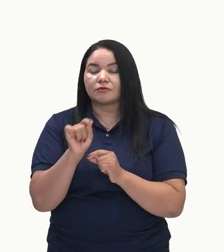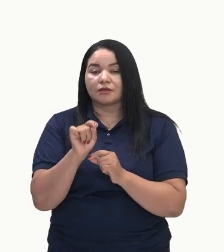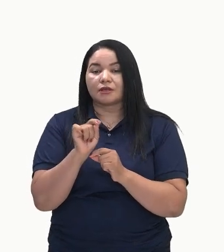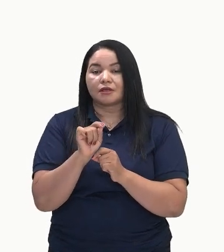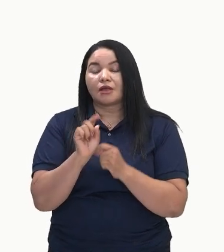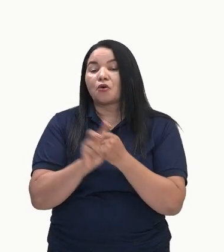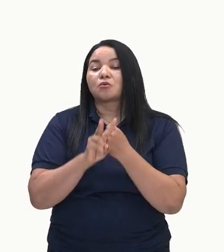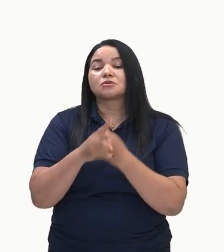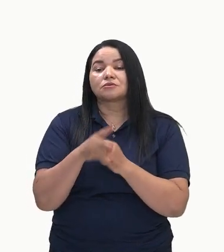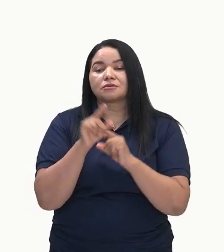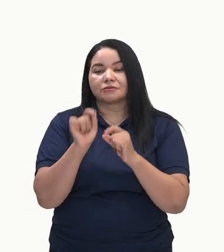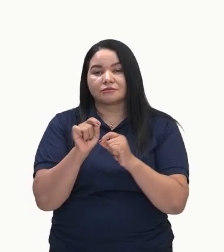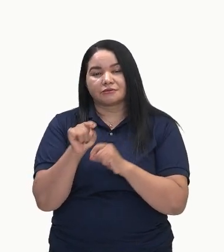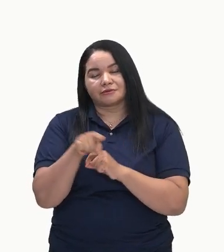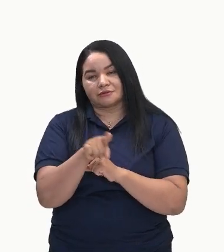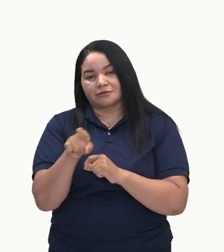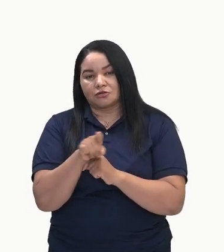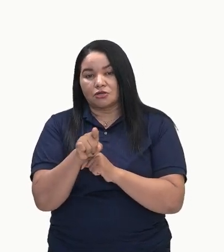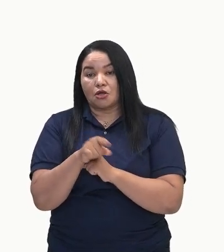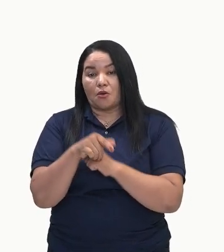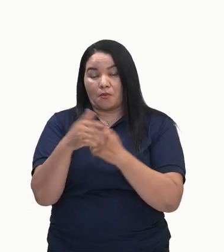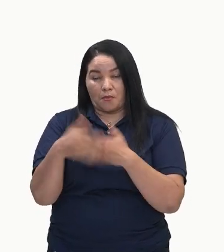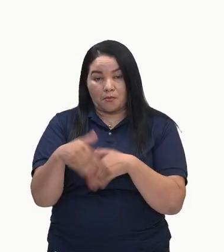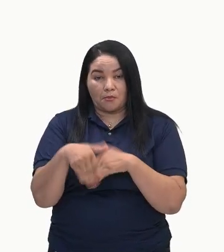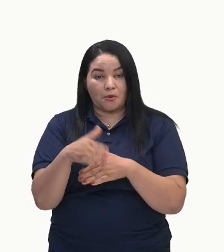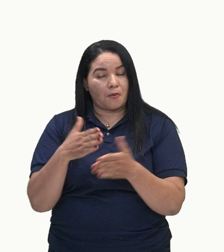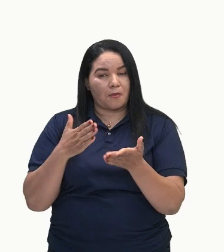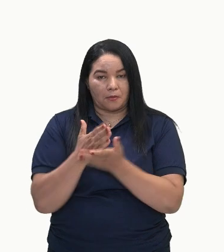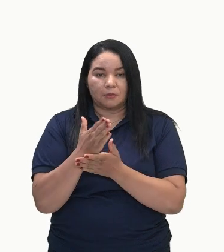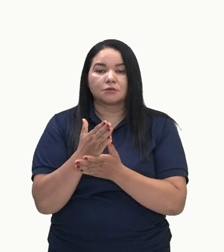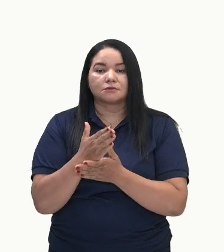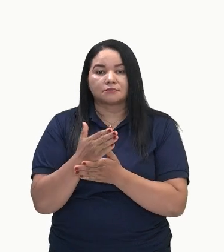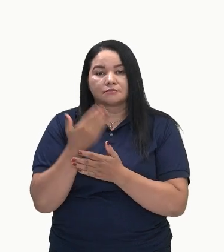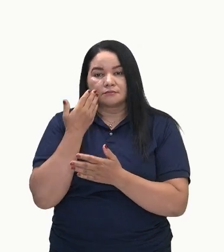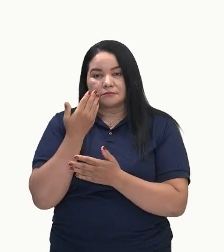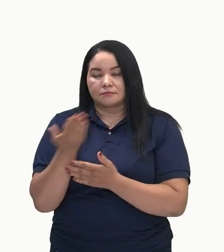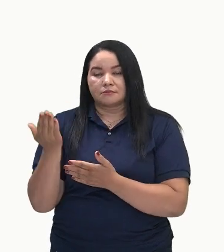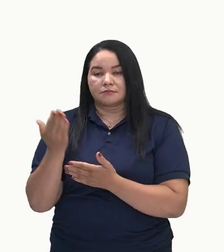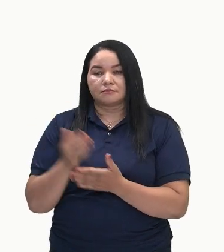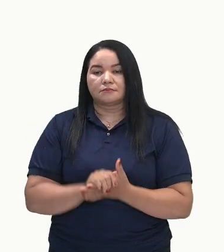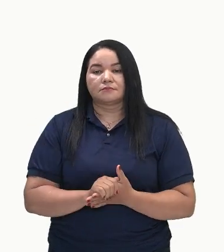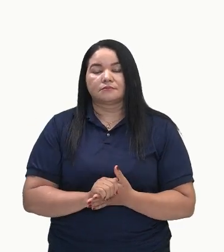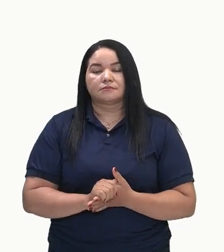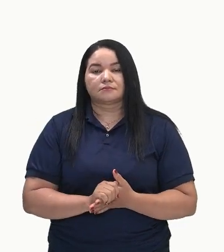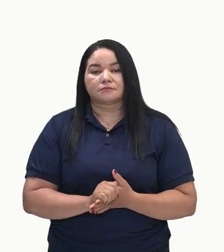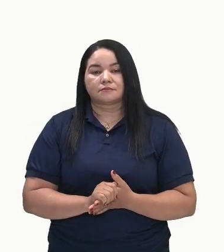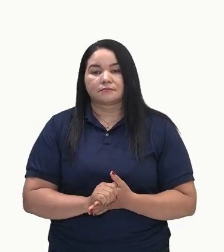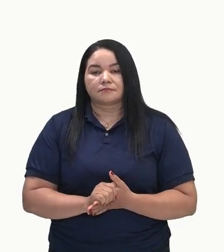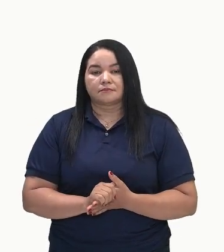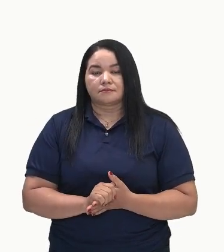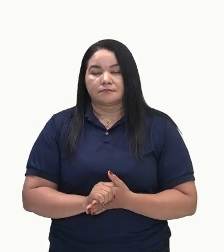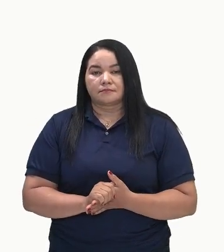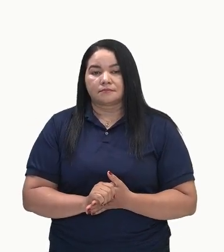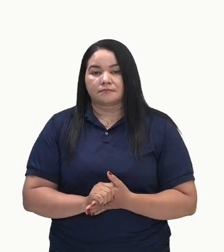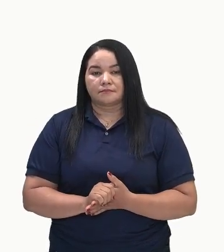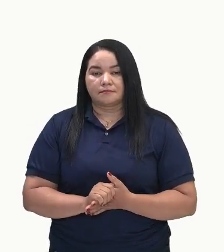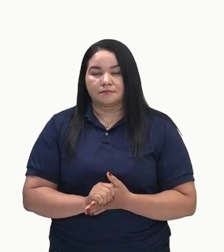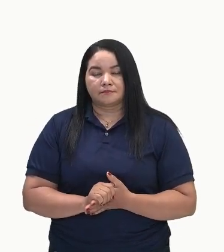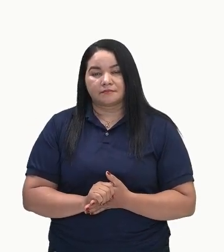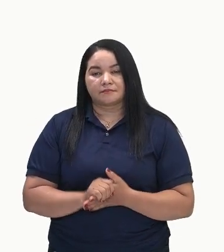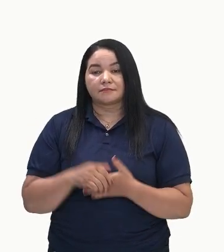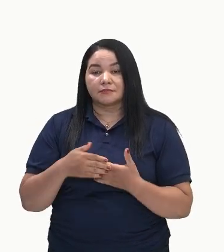Consequentemente, he aced the exam. Consequentemente, ele passou na prova, tá? Essa